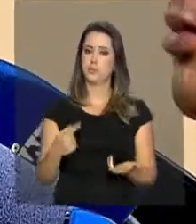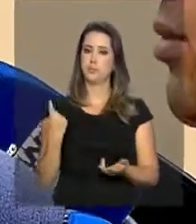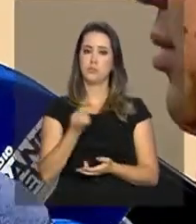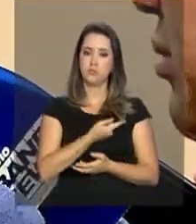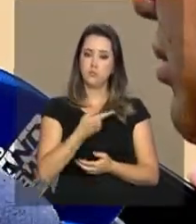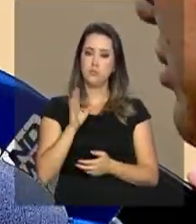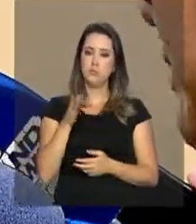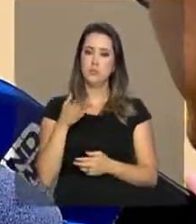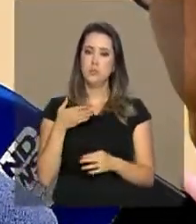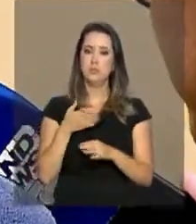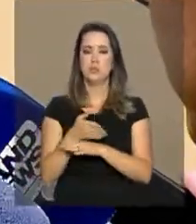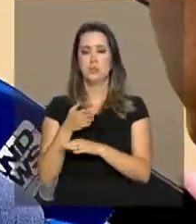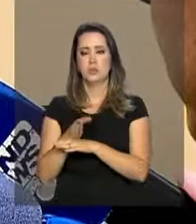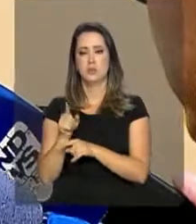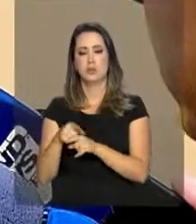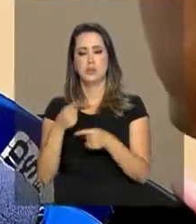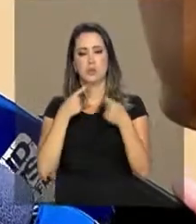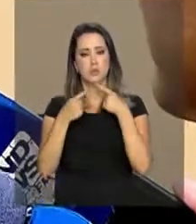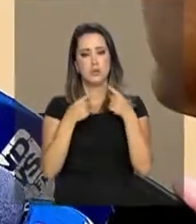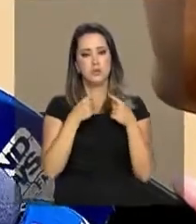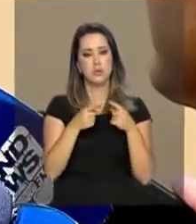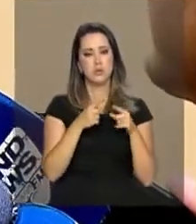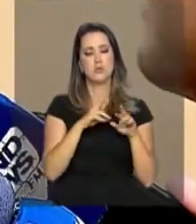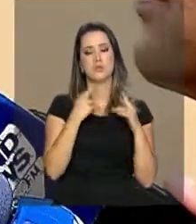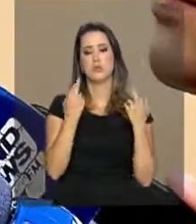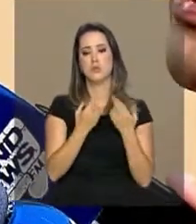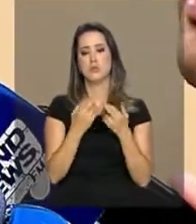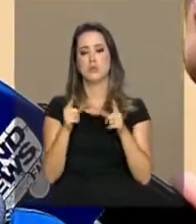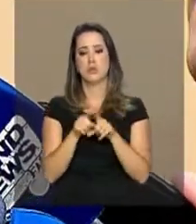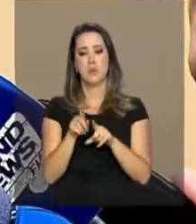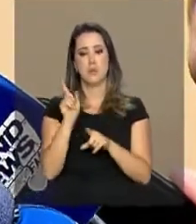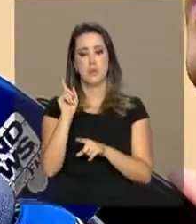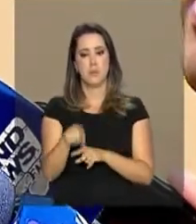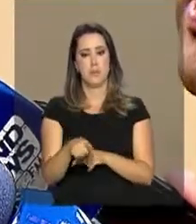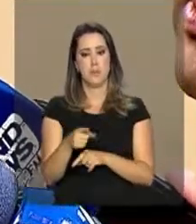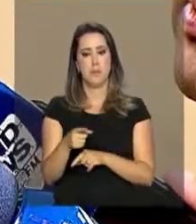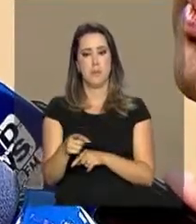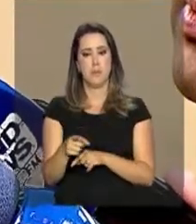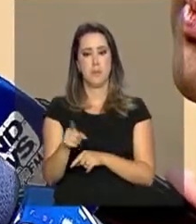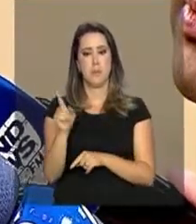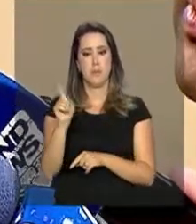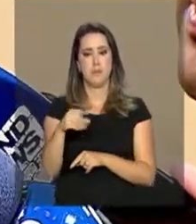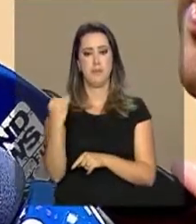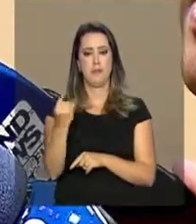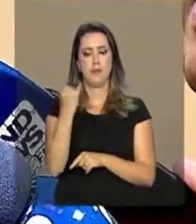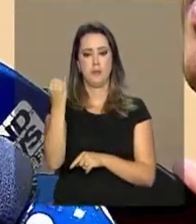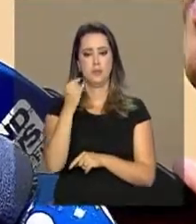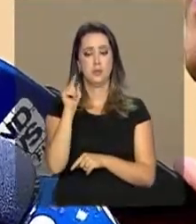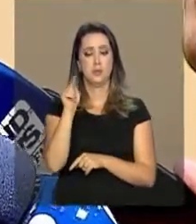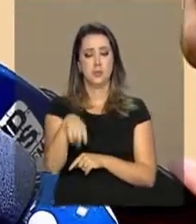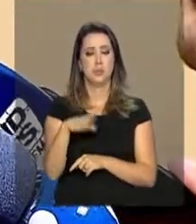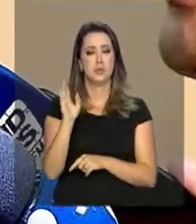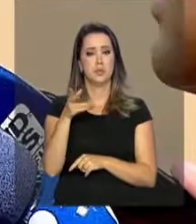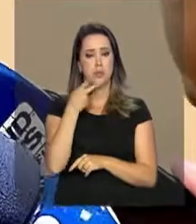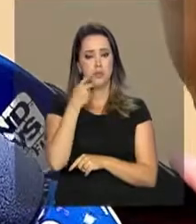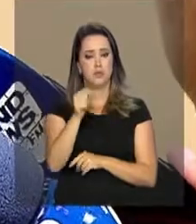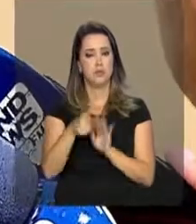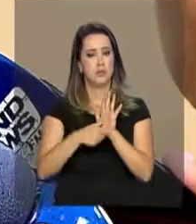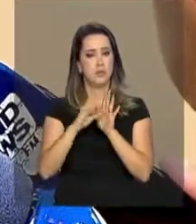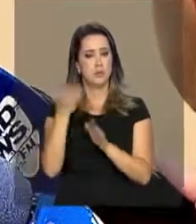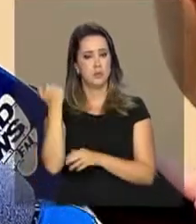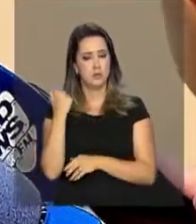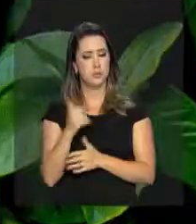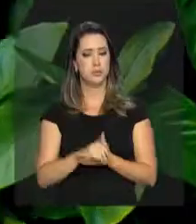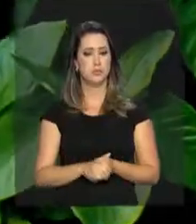em meio às discussões as audiências públicas é esse será um passo muito importante como já foi no passado em